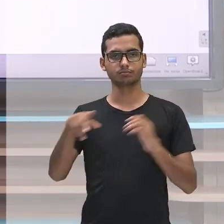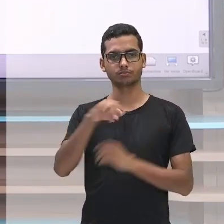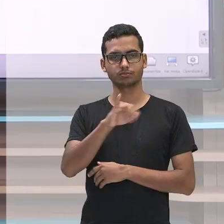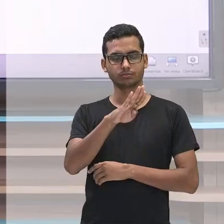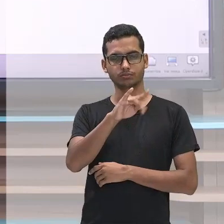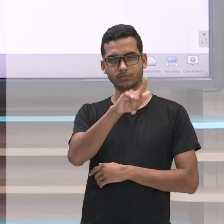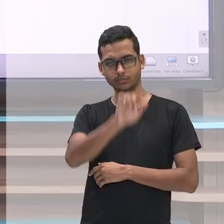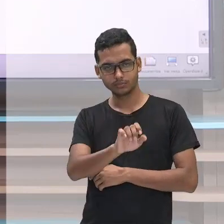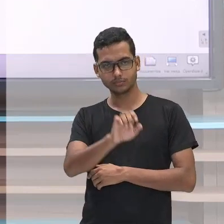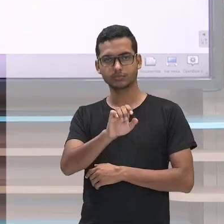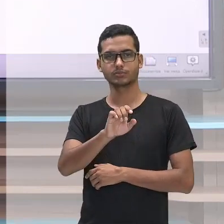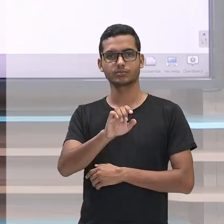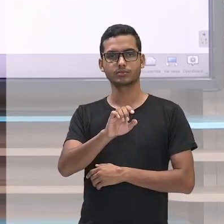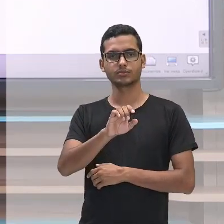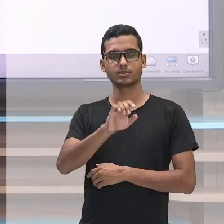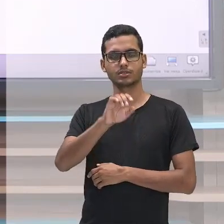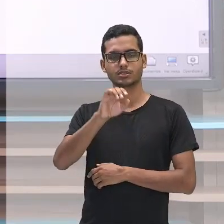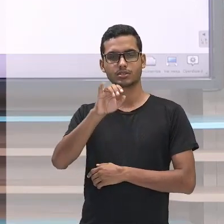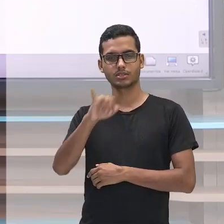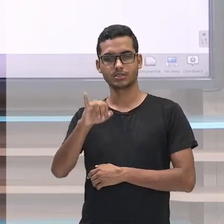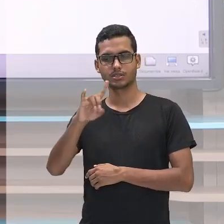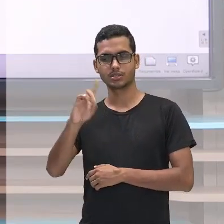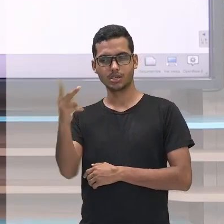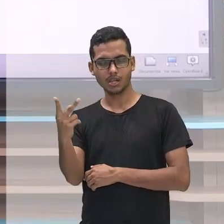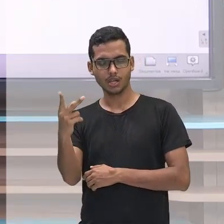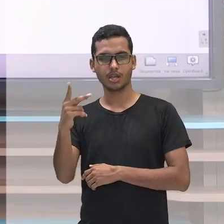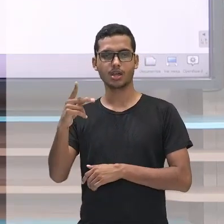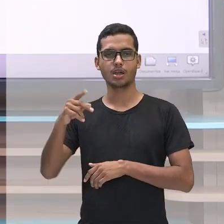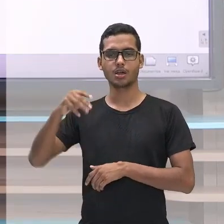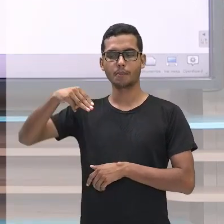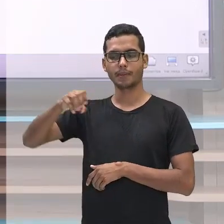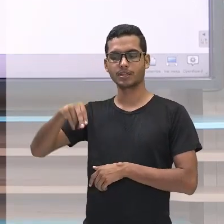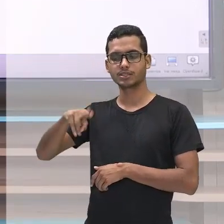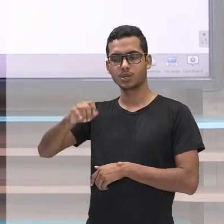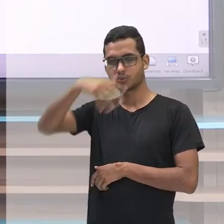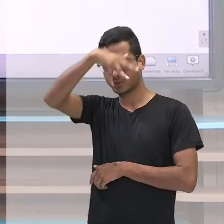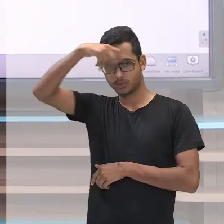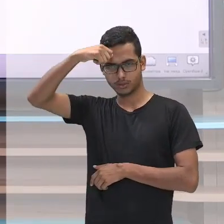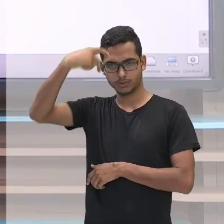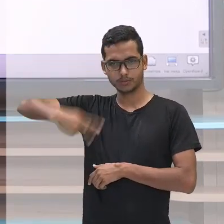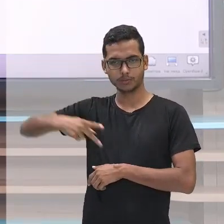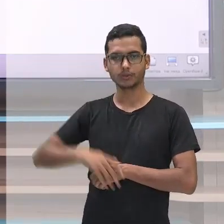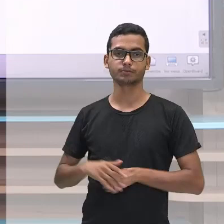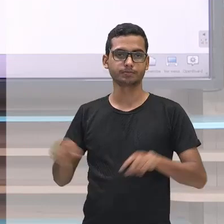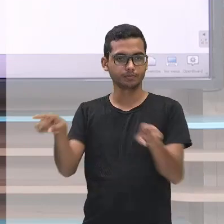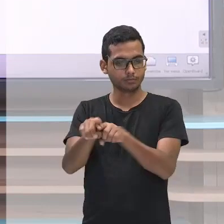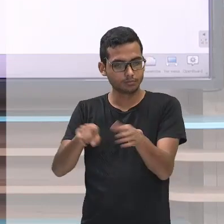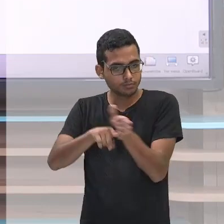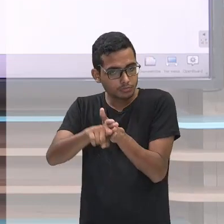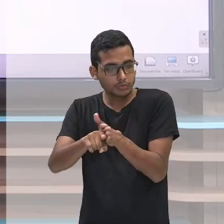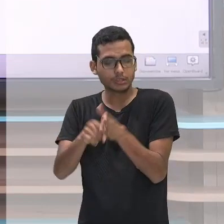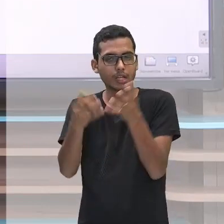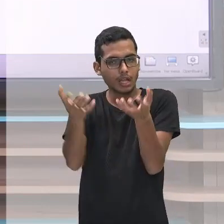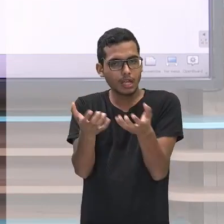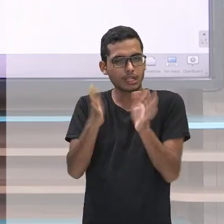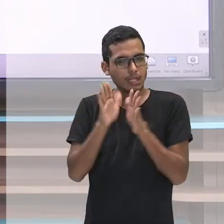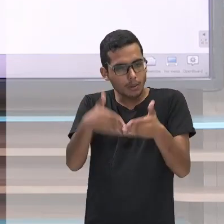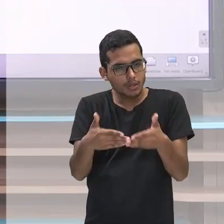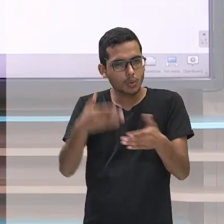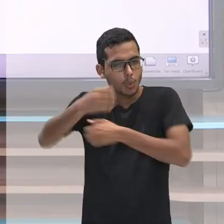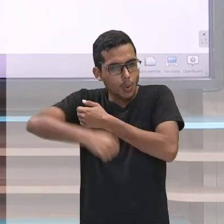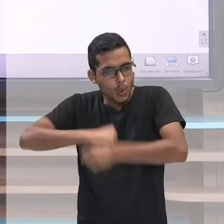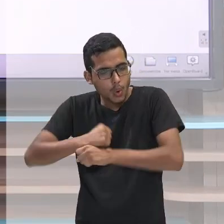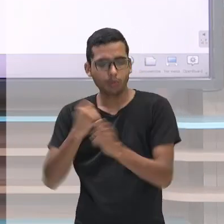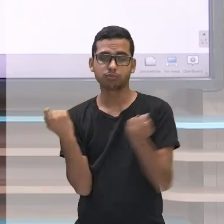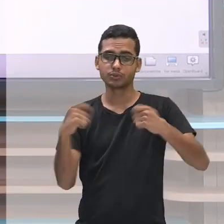cidade Manaus, por exemplo. E aí você vai obter ali os dados, certo? E também o ano, né? Se você quer ser mais específico, você tem